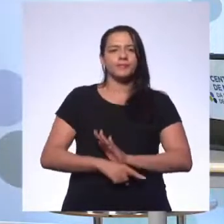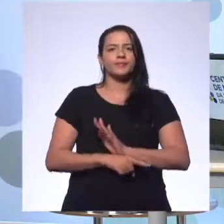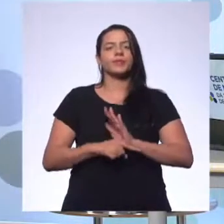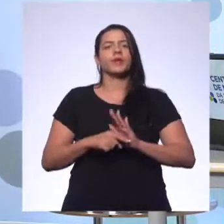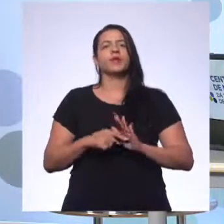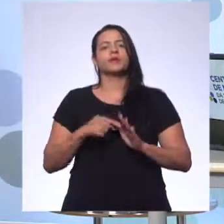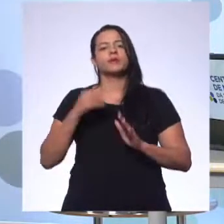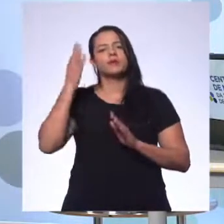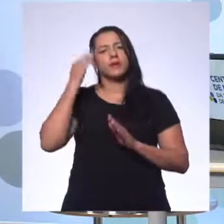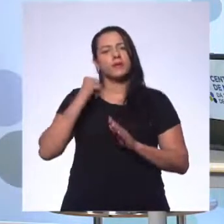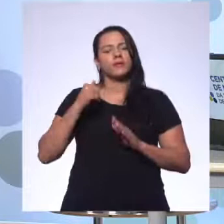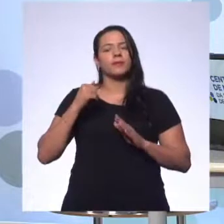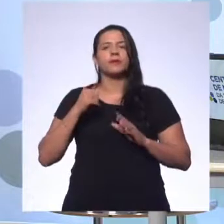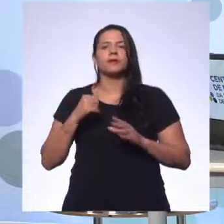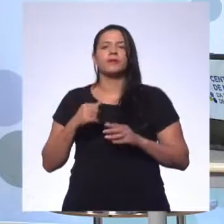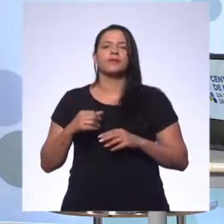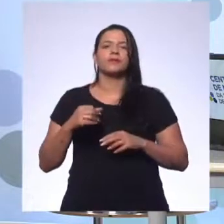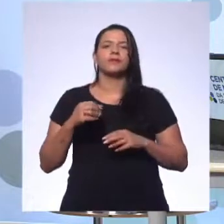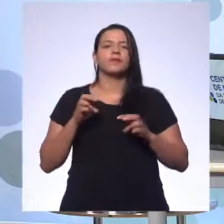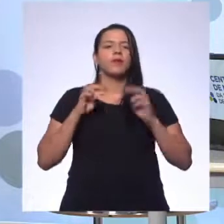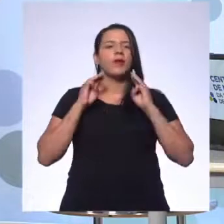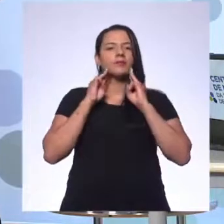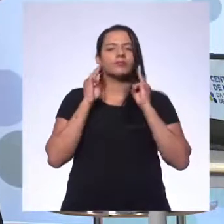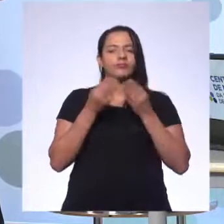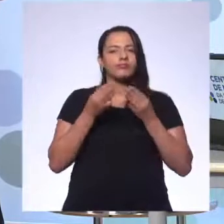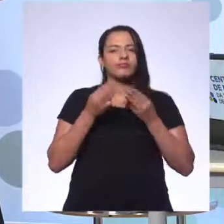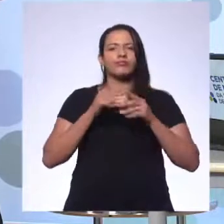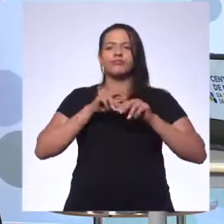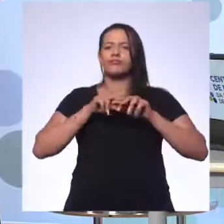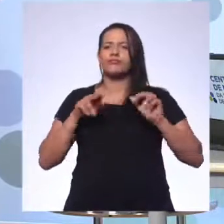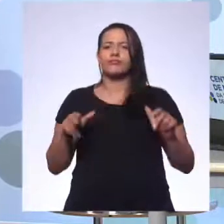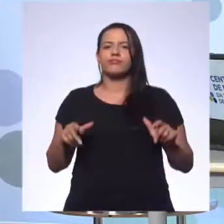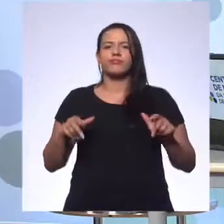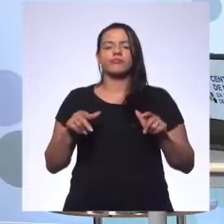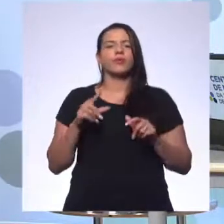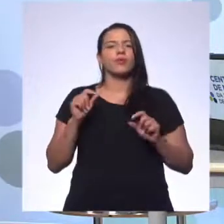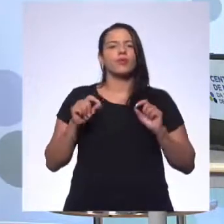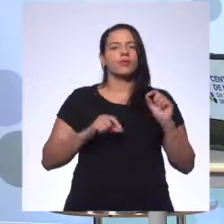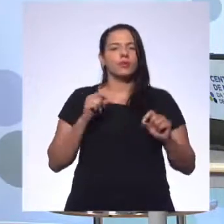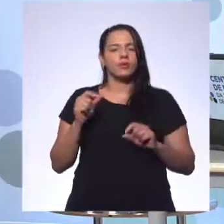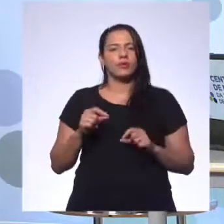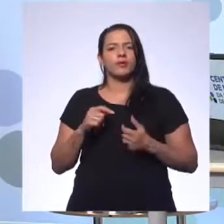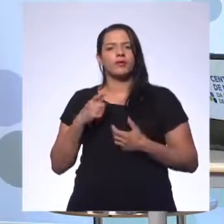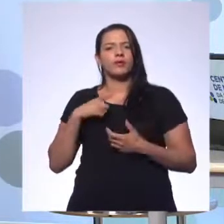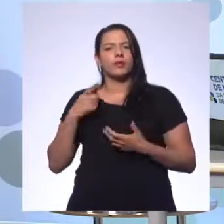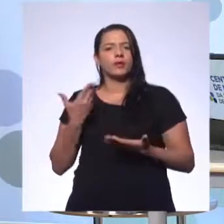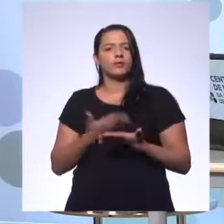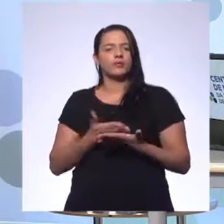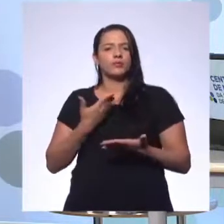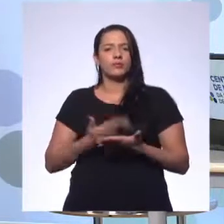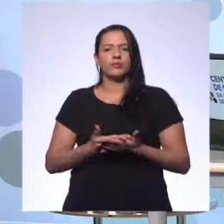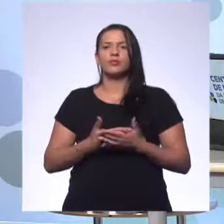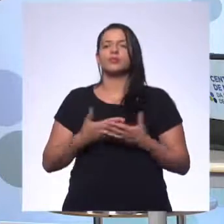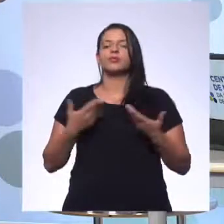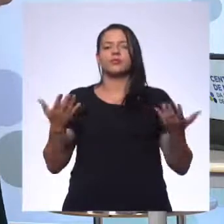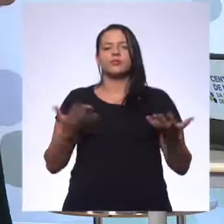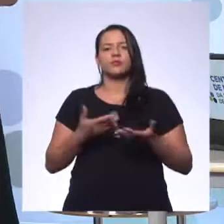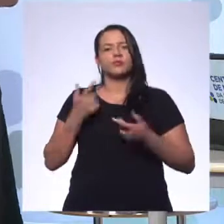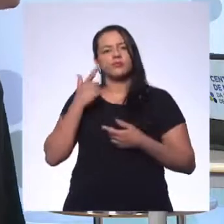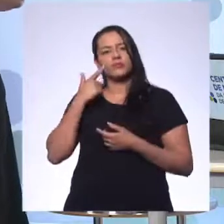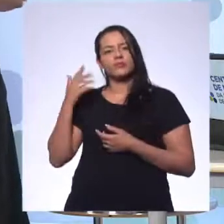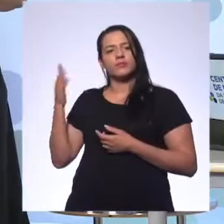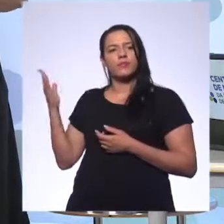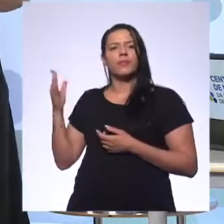estudos, né, moleculares aí de biologia molecular, esse processo aí dos estudos filogenéticos, a gente tem